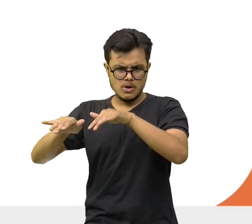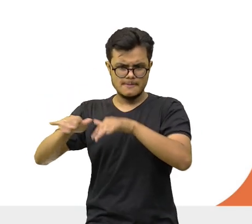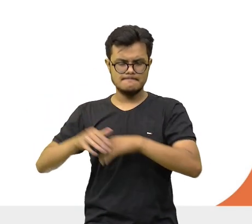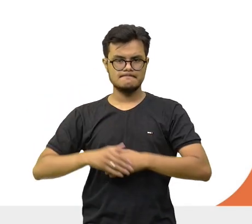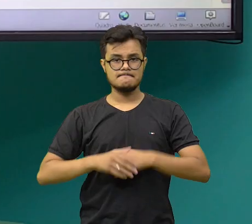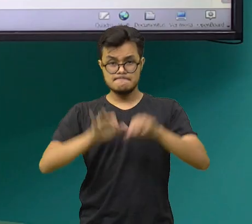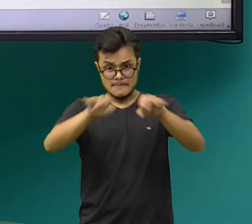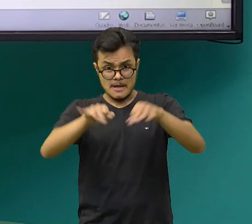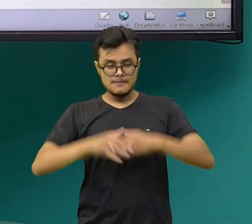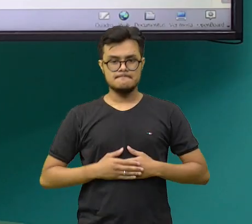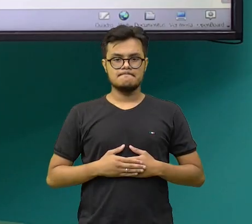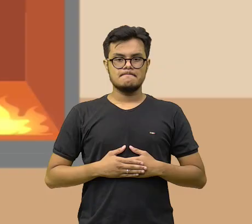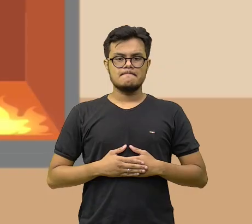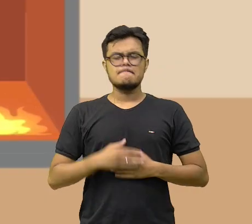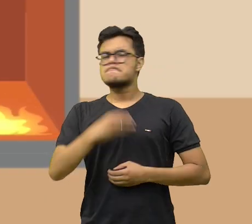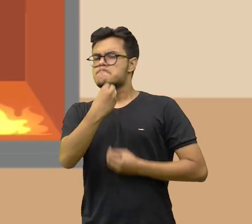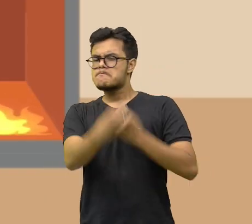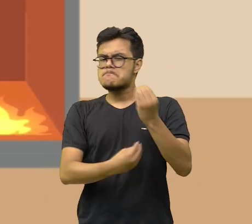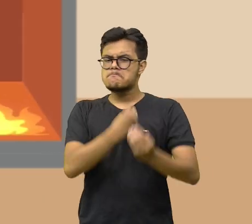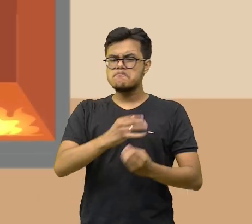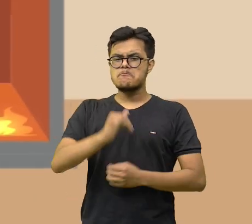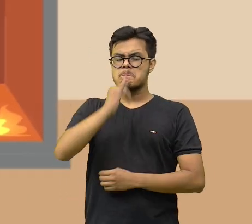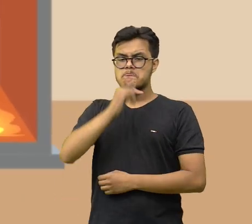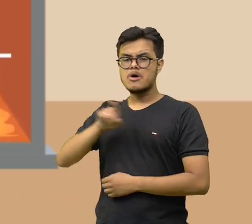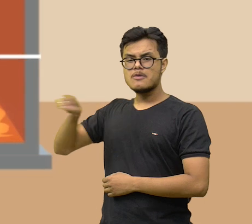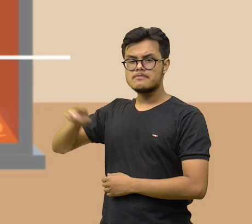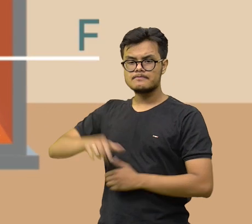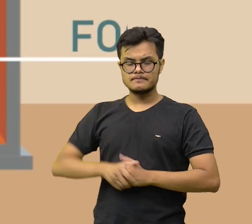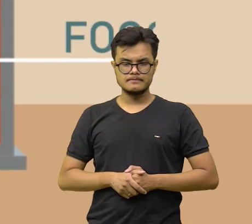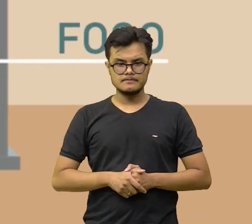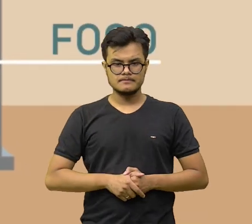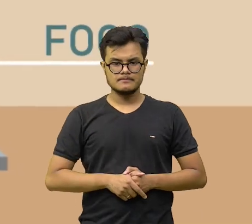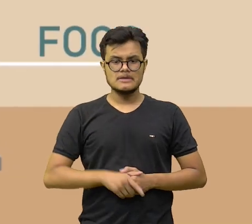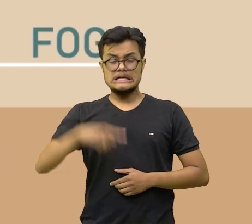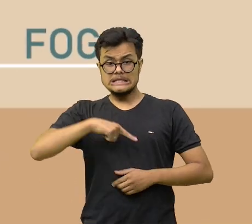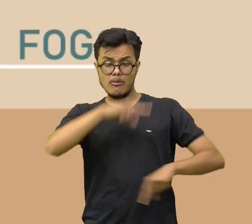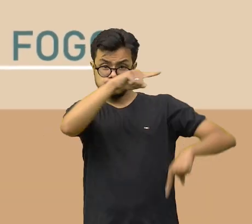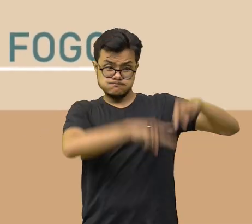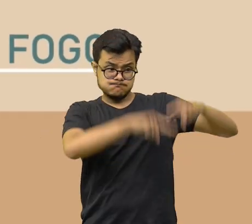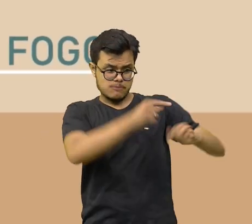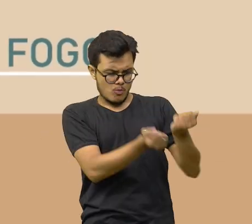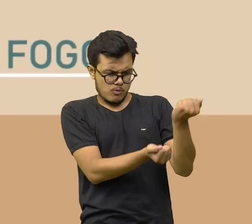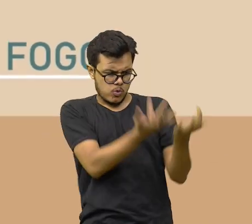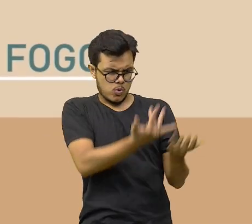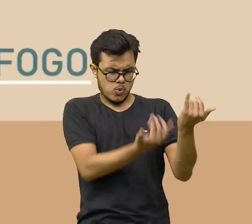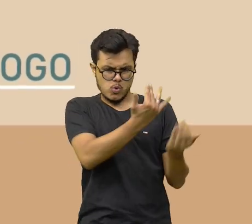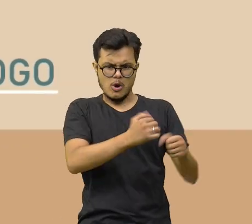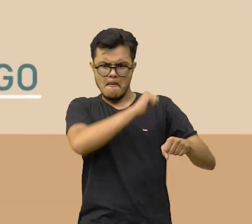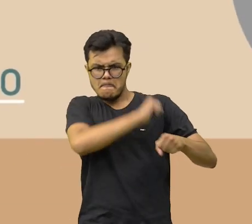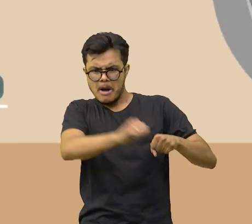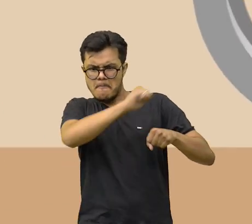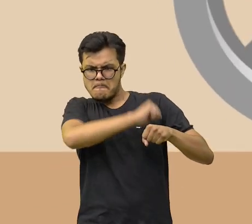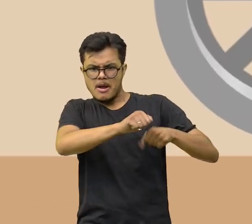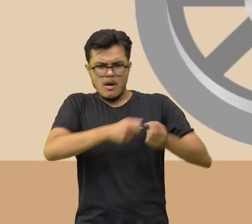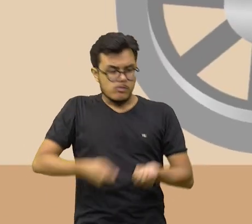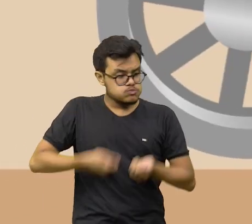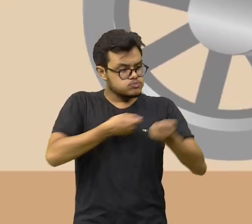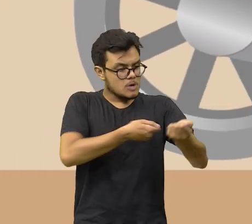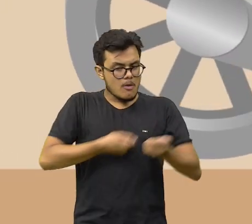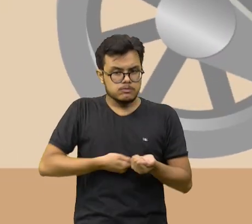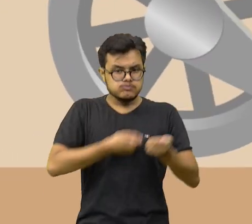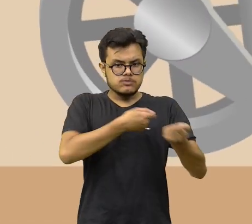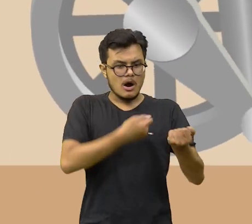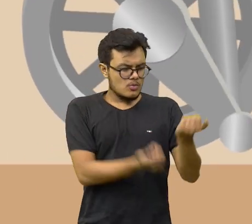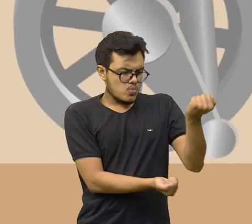E aí, como é que isso funciona? A gente vai ter uma fonte de calor e essa fonte de calor